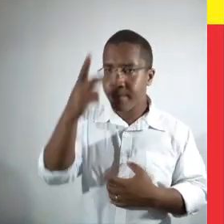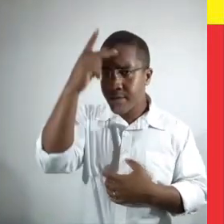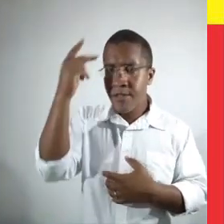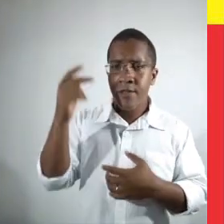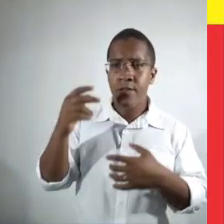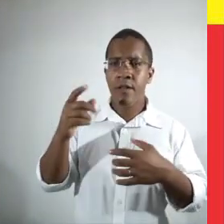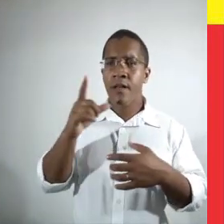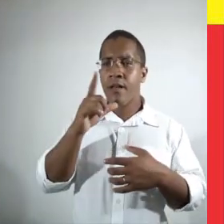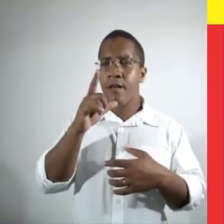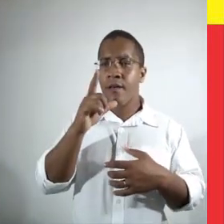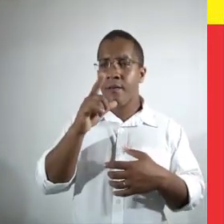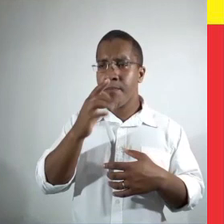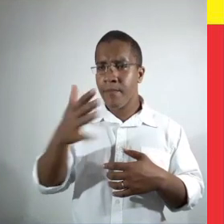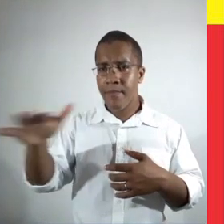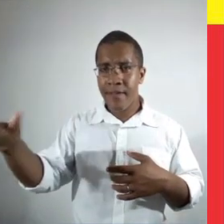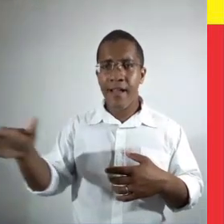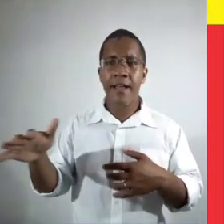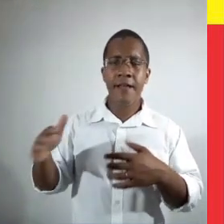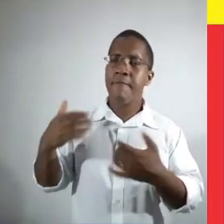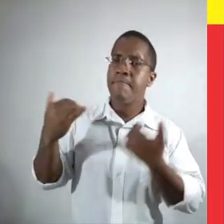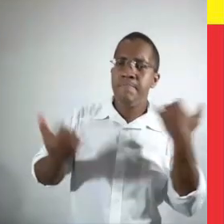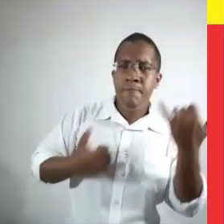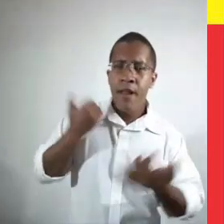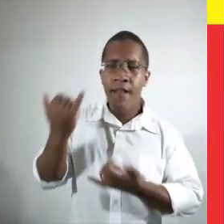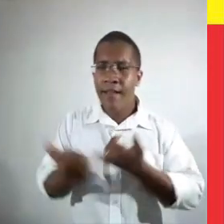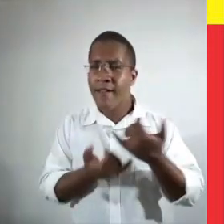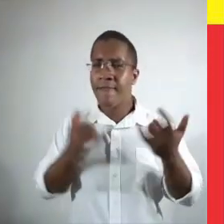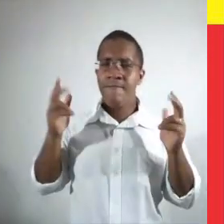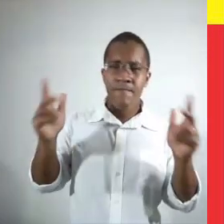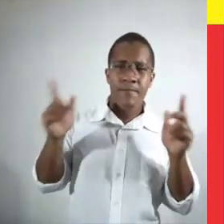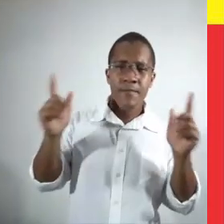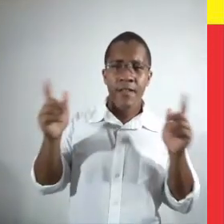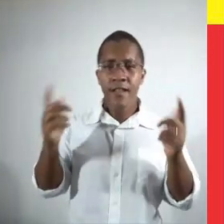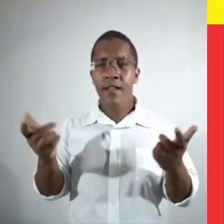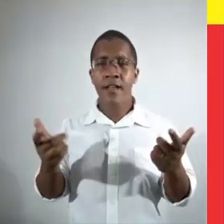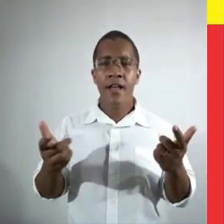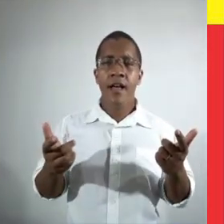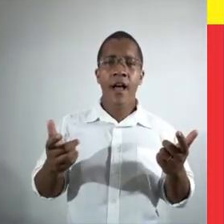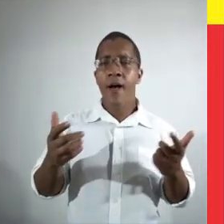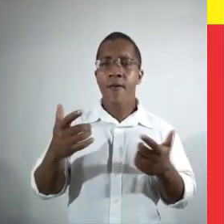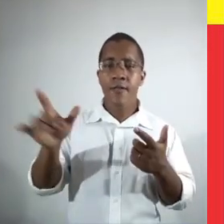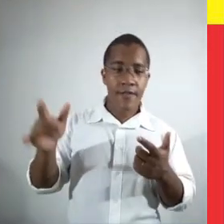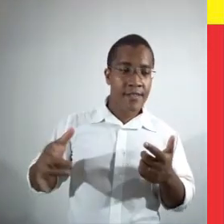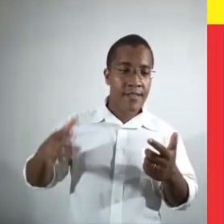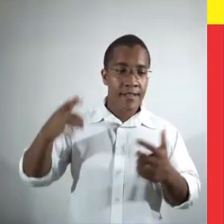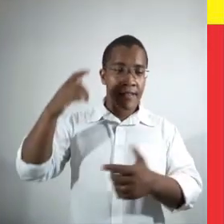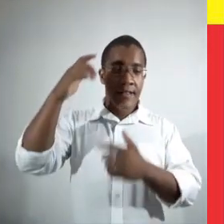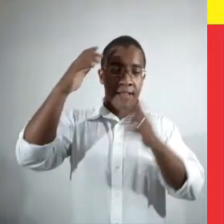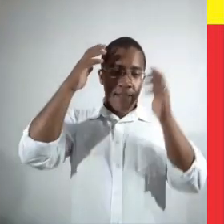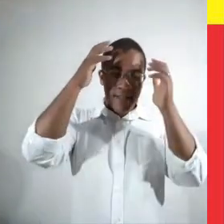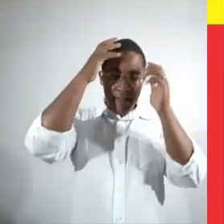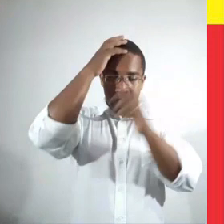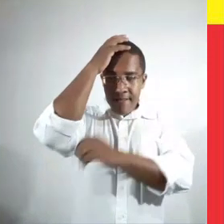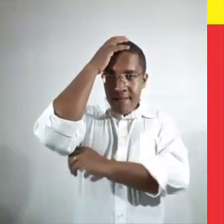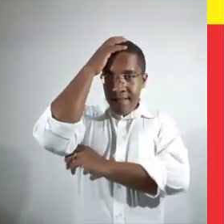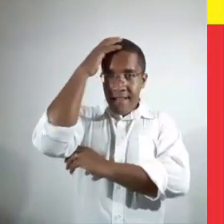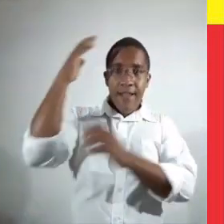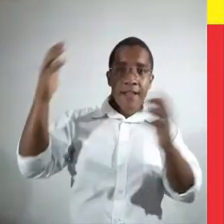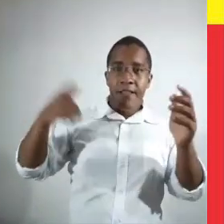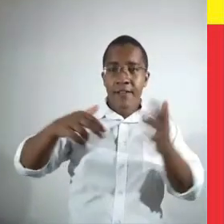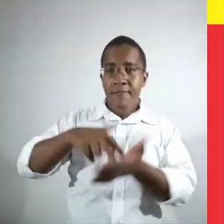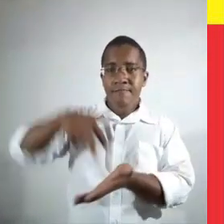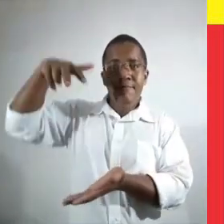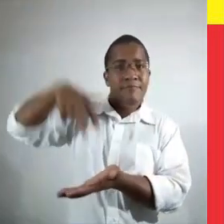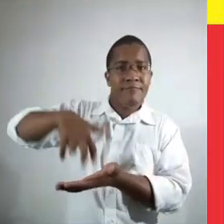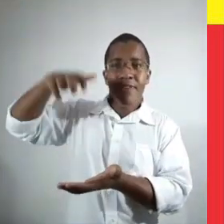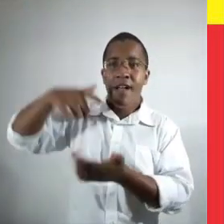no ambiente de praia, muitos se divertindo ali, outro está com a mão assim na cabeça como quem está preocupado, outro está sorrindo, outro